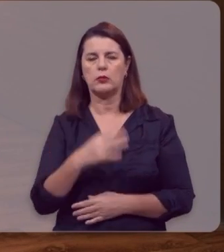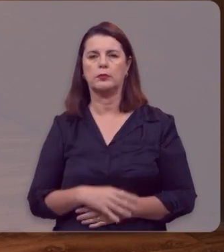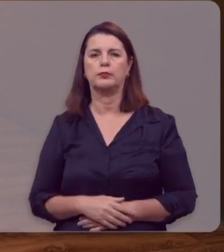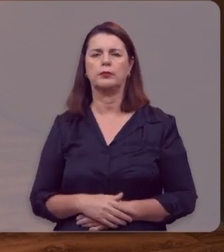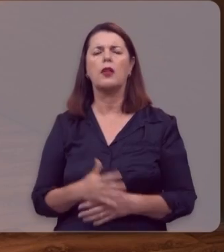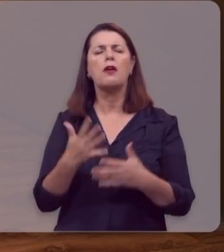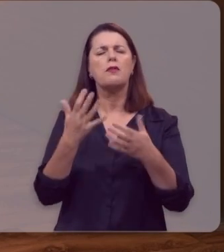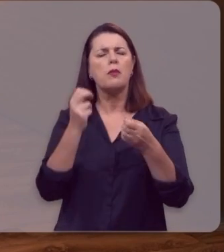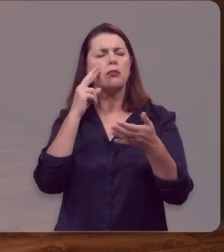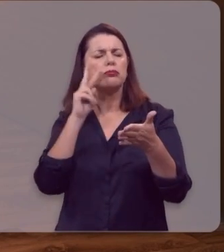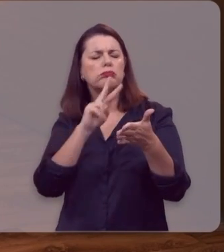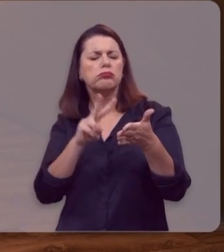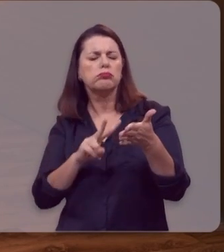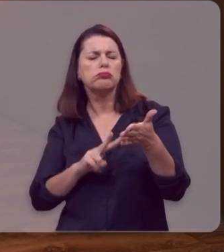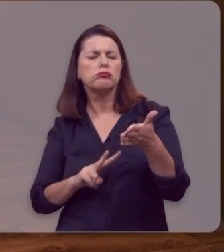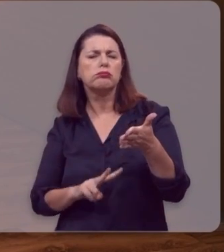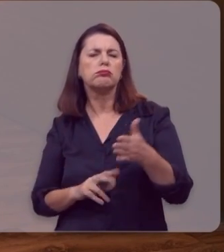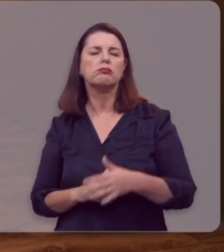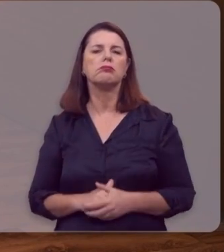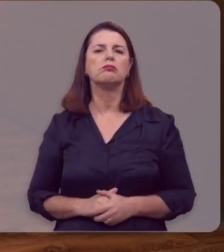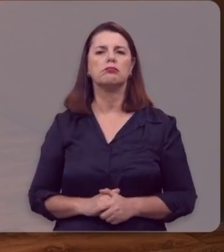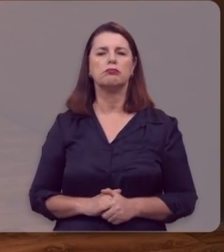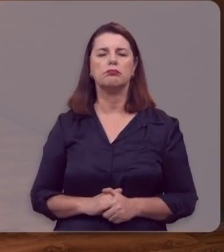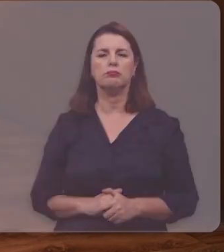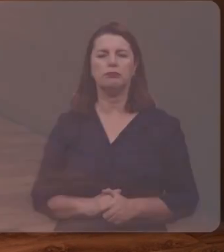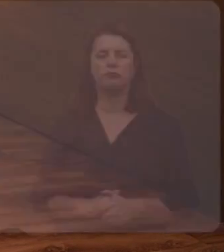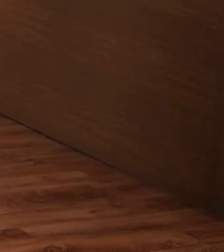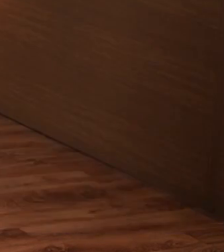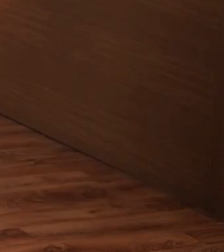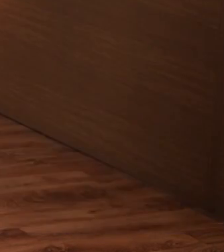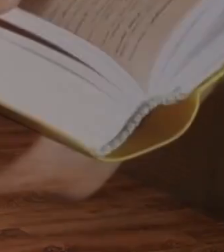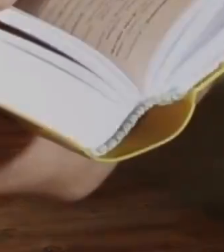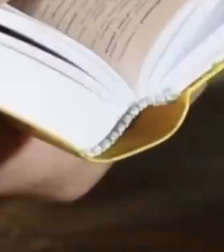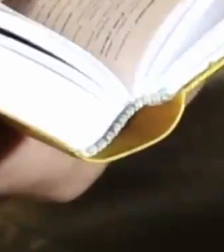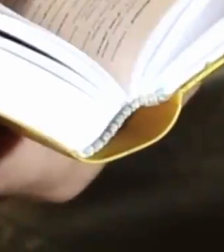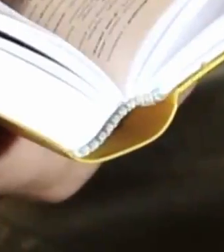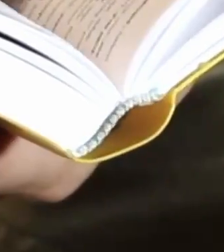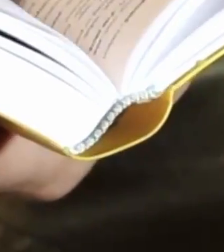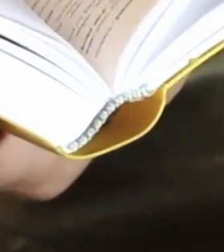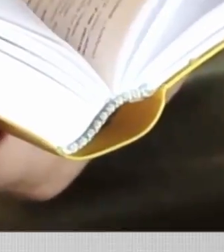e 4. Vamos ouvir a leitura do texto.